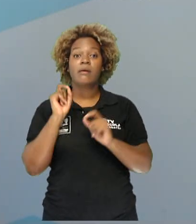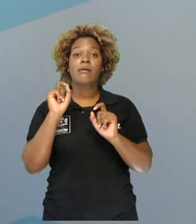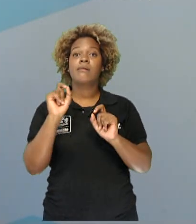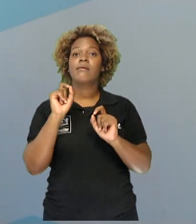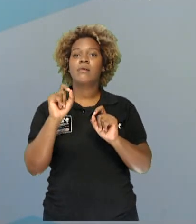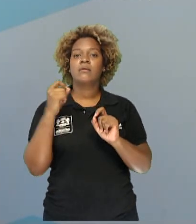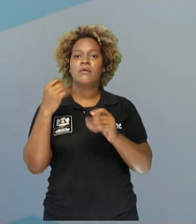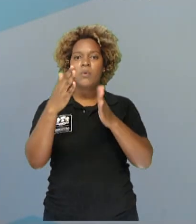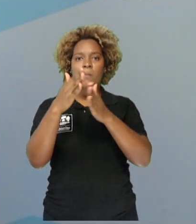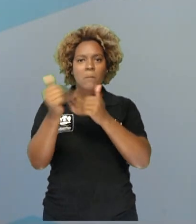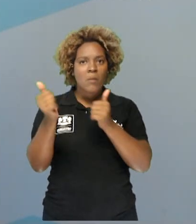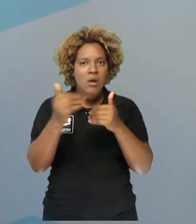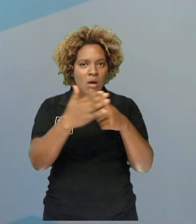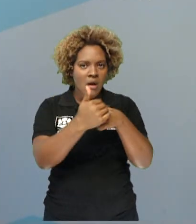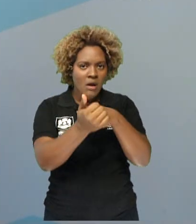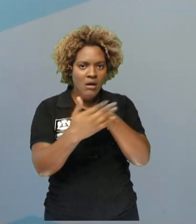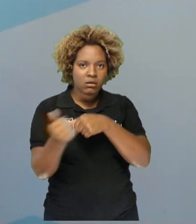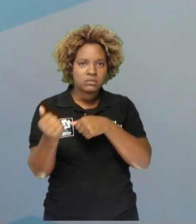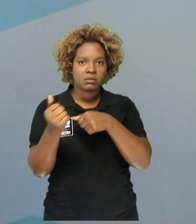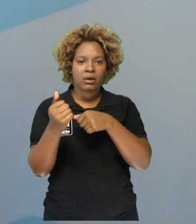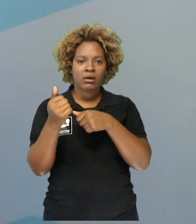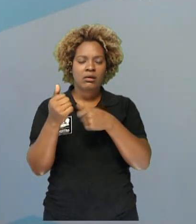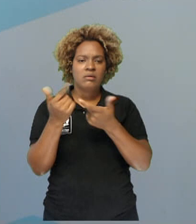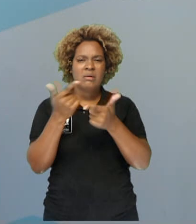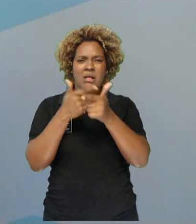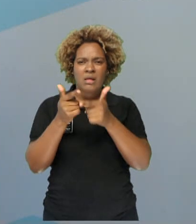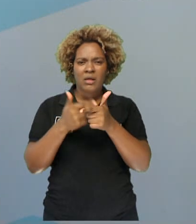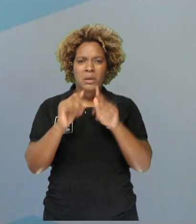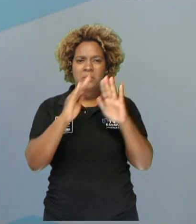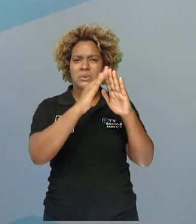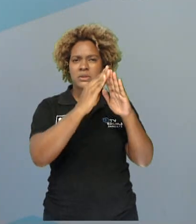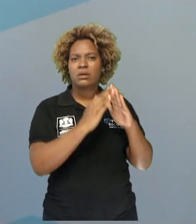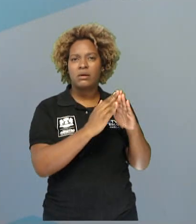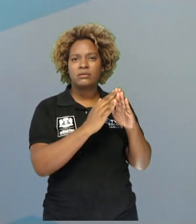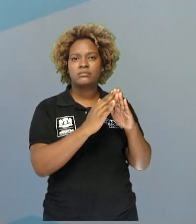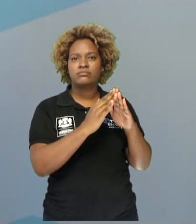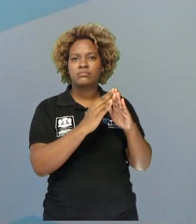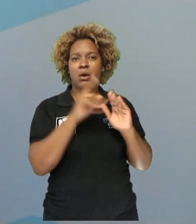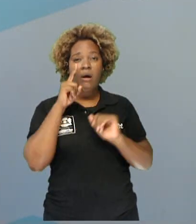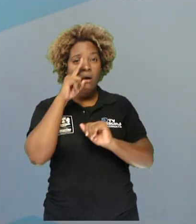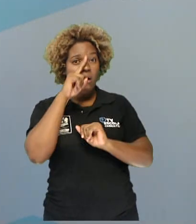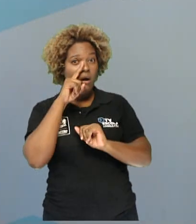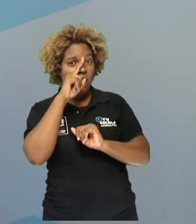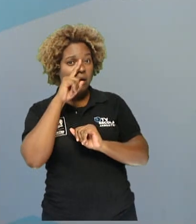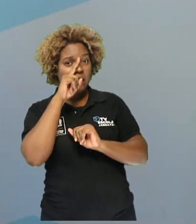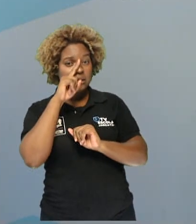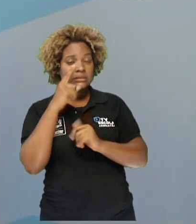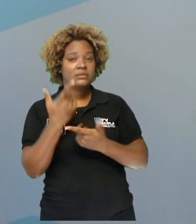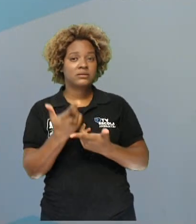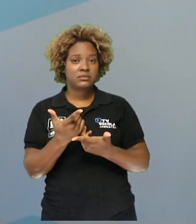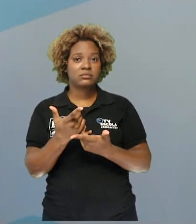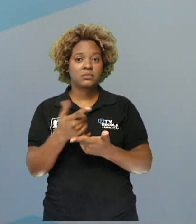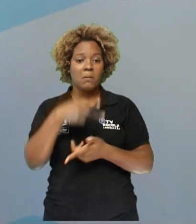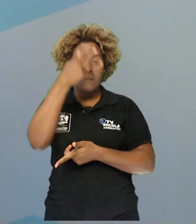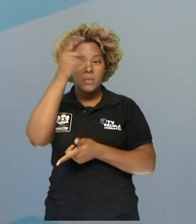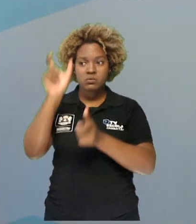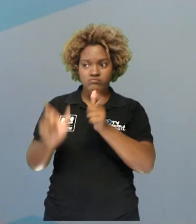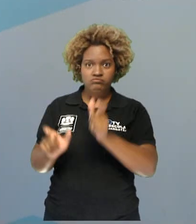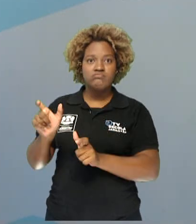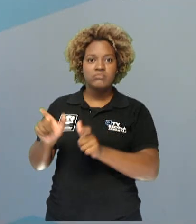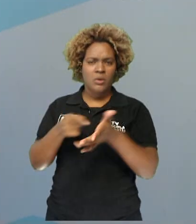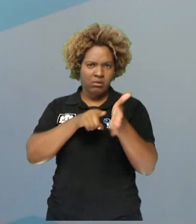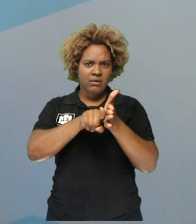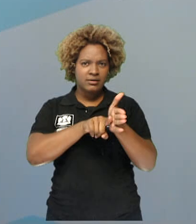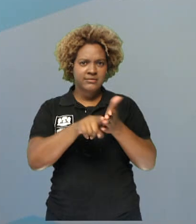devemos chamar em caso de acidente doméstico com algum risco grave ao acidentado? Você